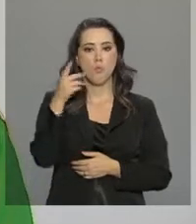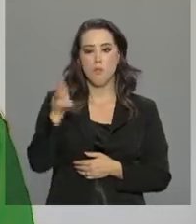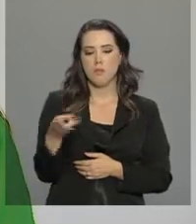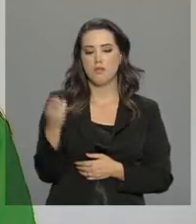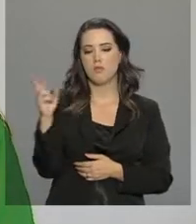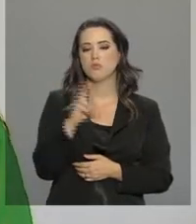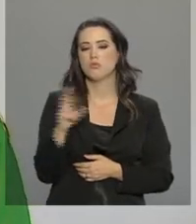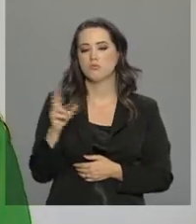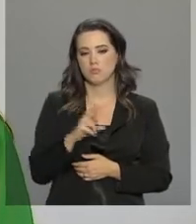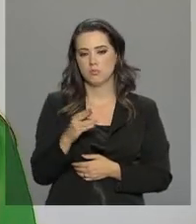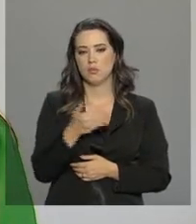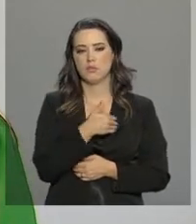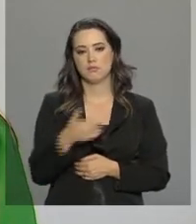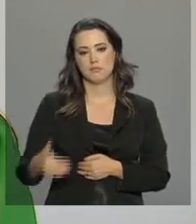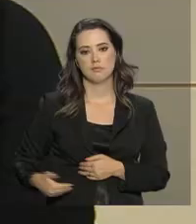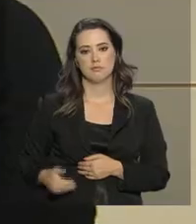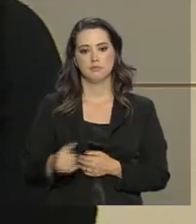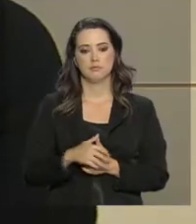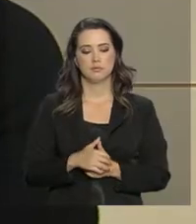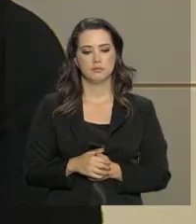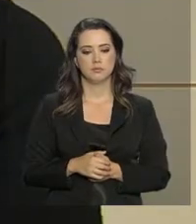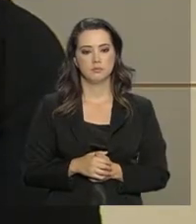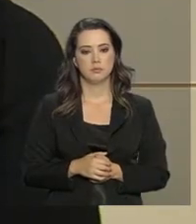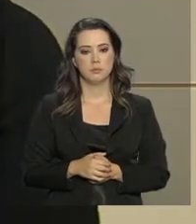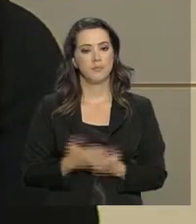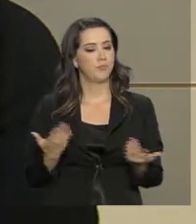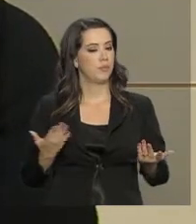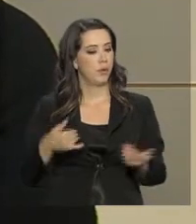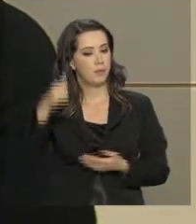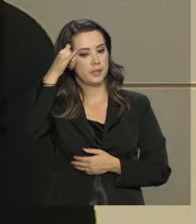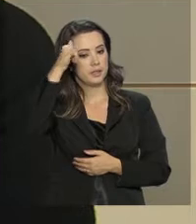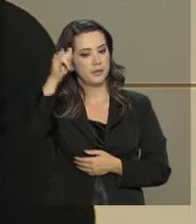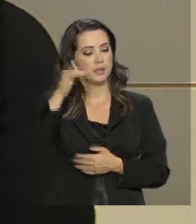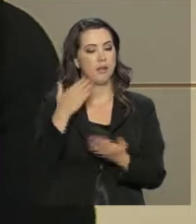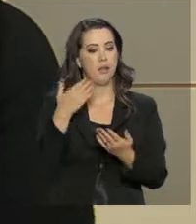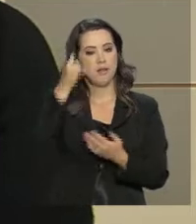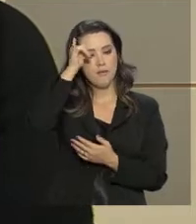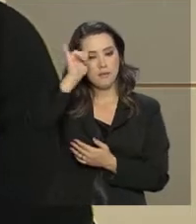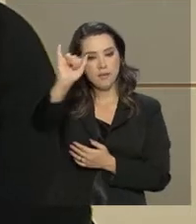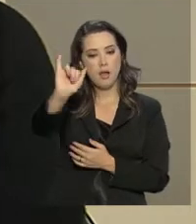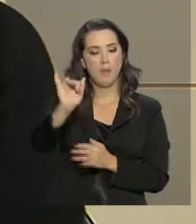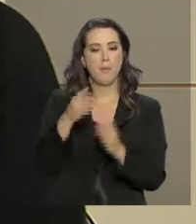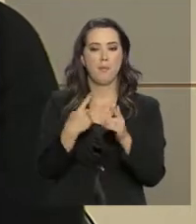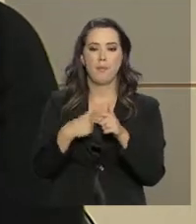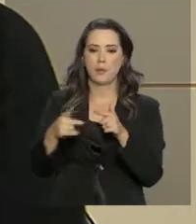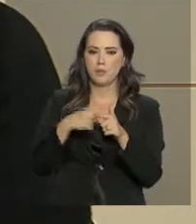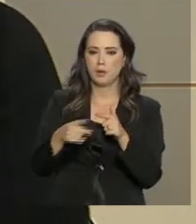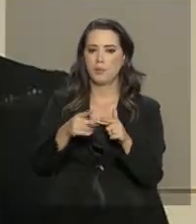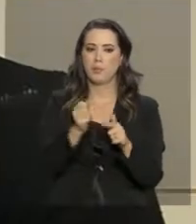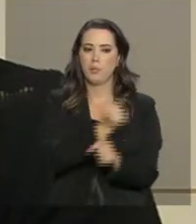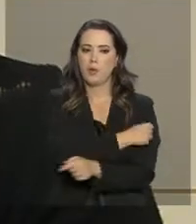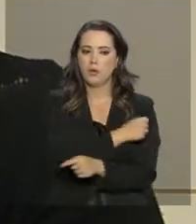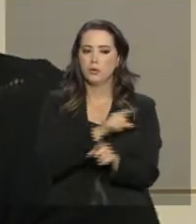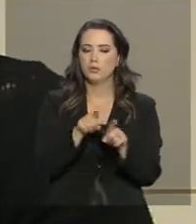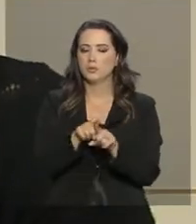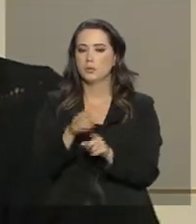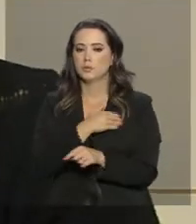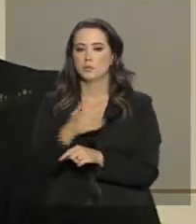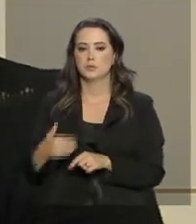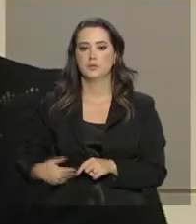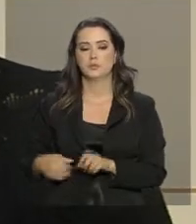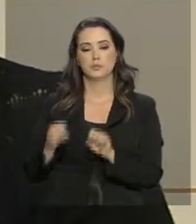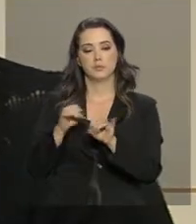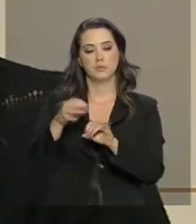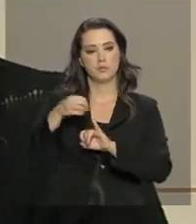de reais aos cofres públicos para evitar prejuízos tanto para o aluno quanto para os cofres públicos a orientação do inep